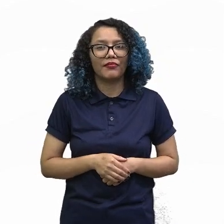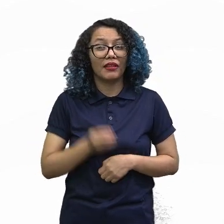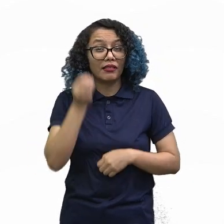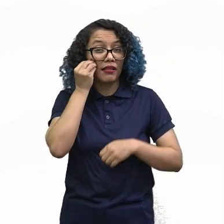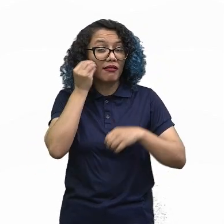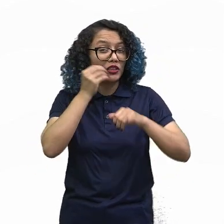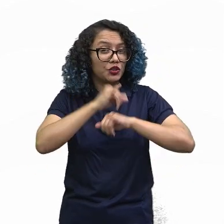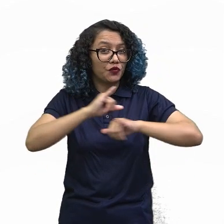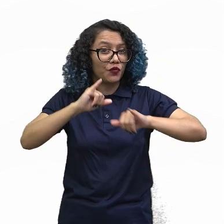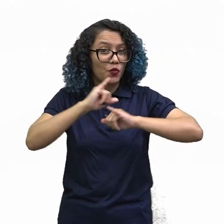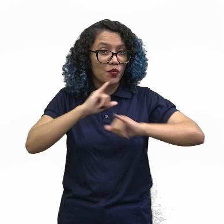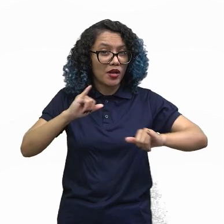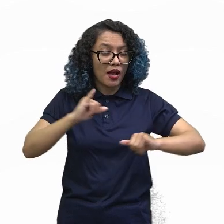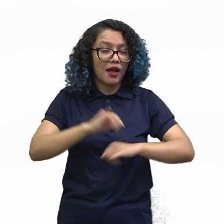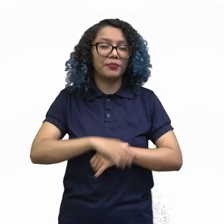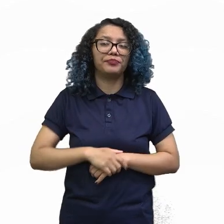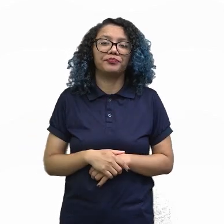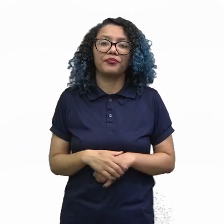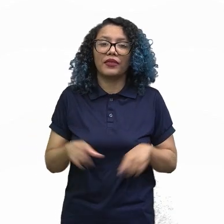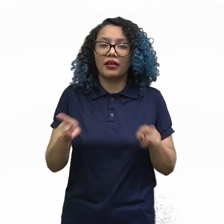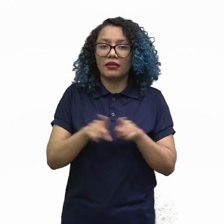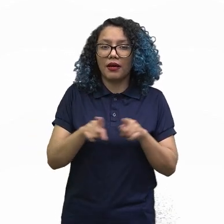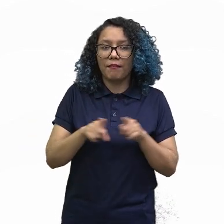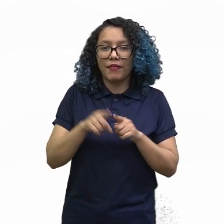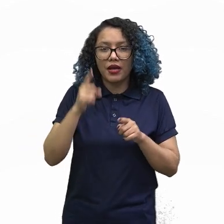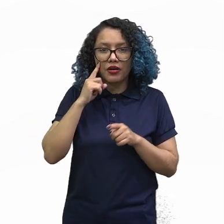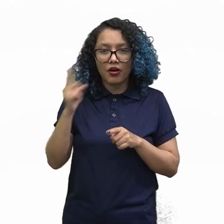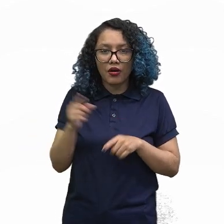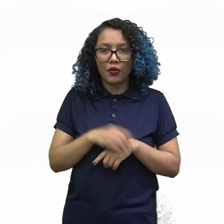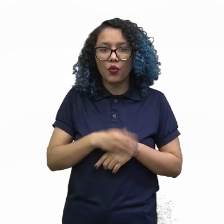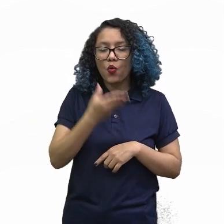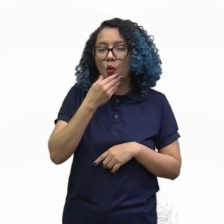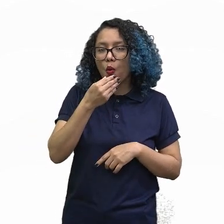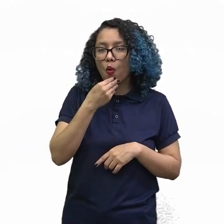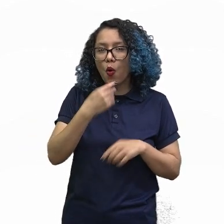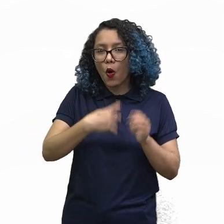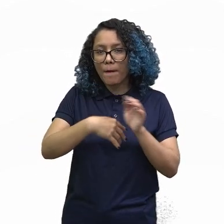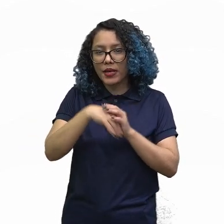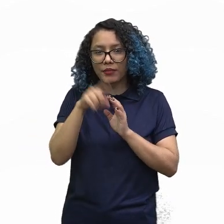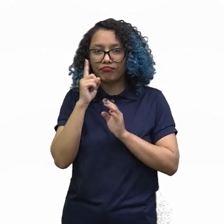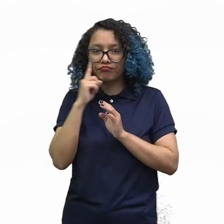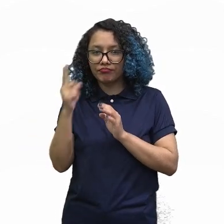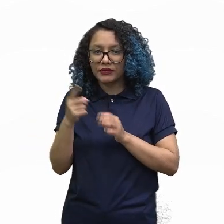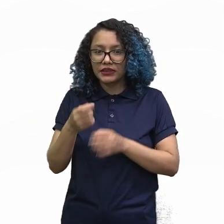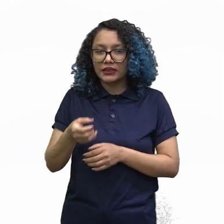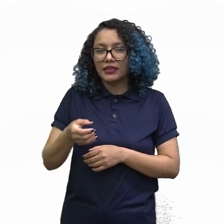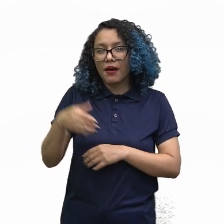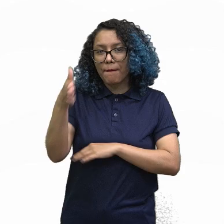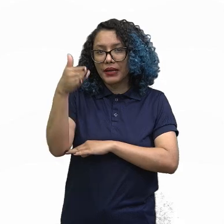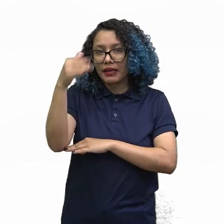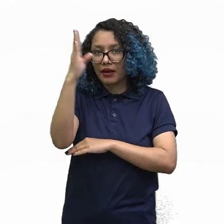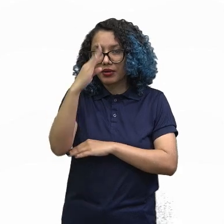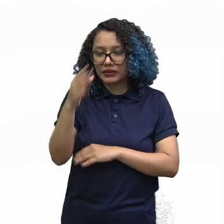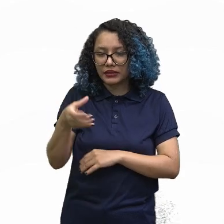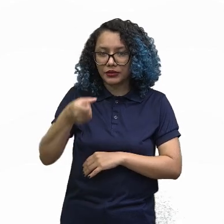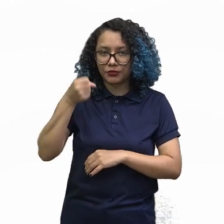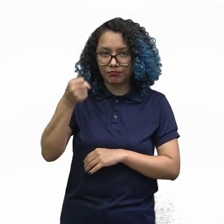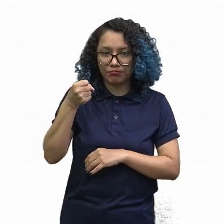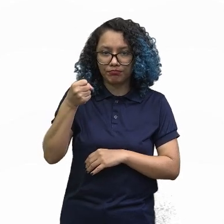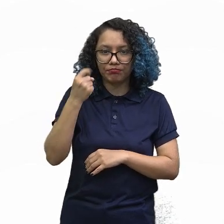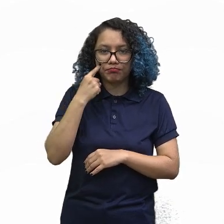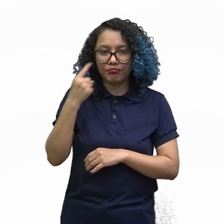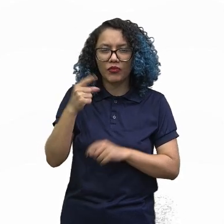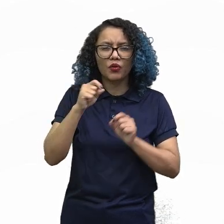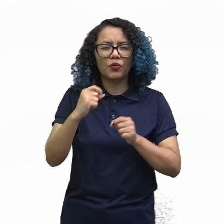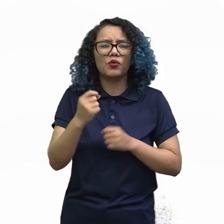desse quadro lá, um pequeno garoto segurando a bandeira brasileira, criando esse sentimento